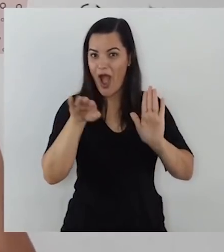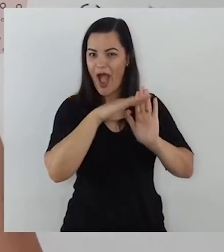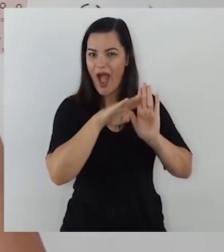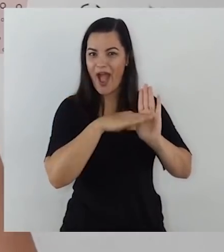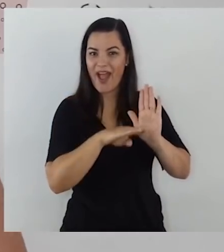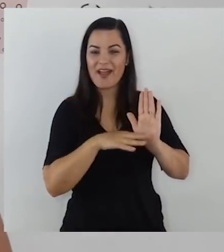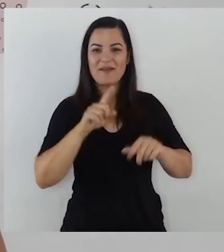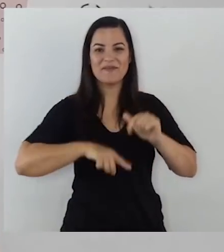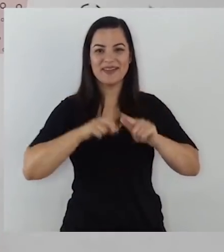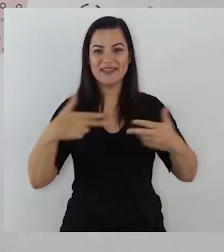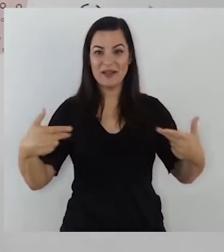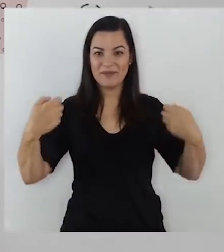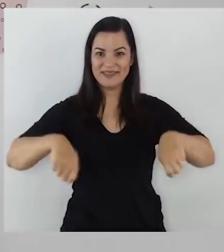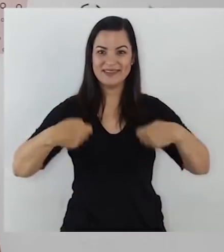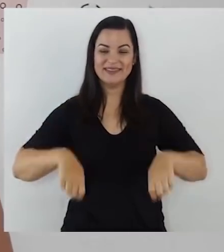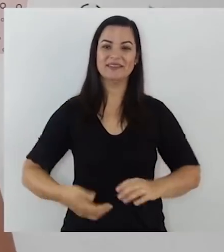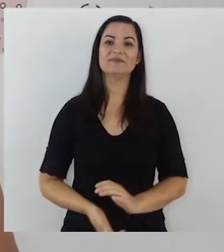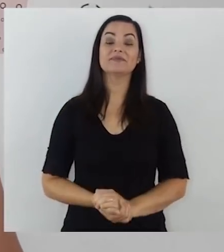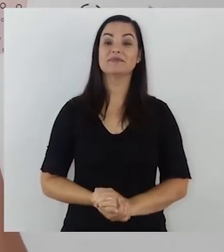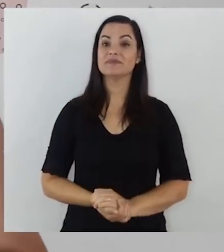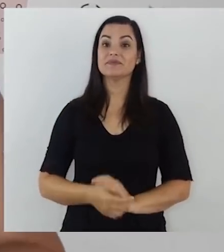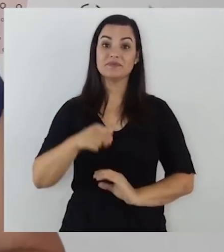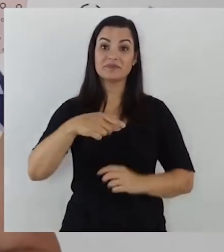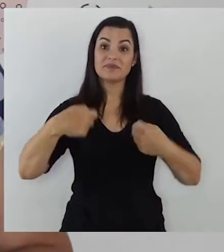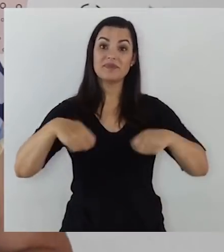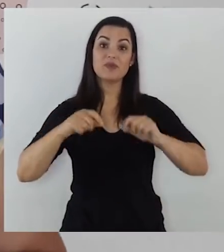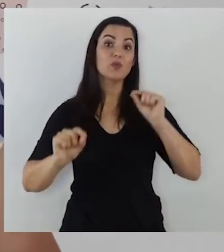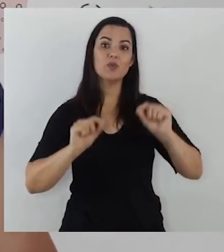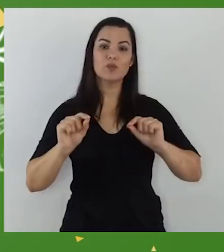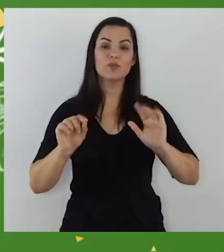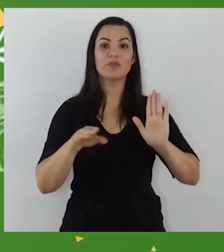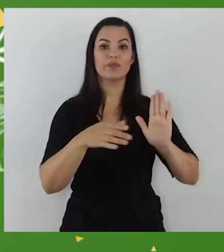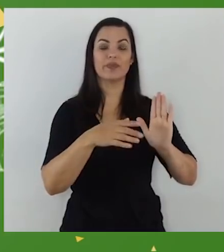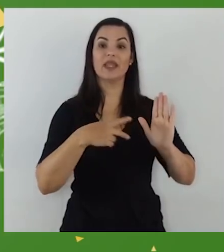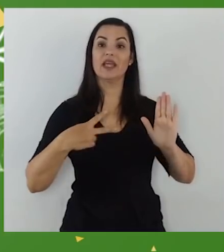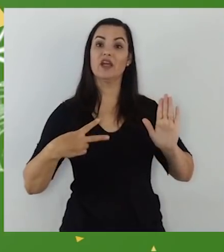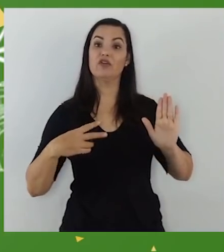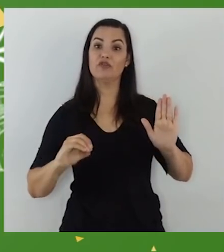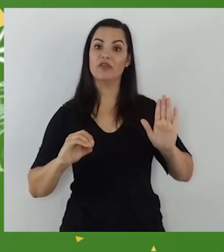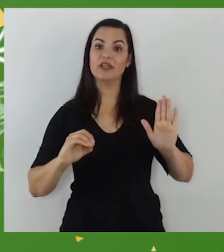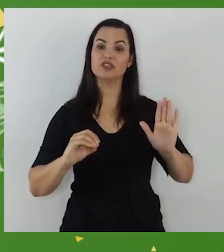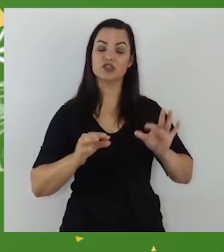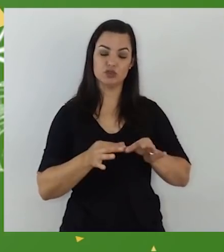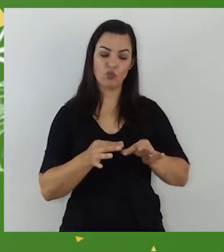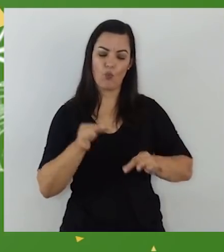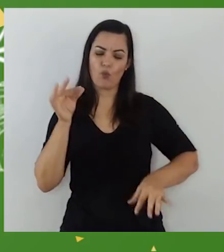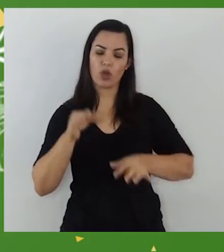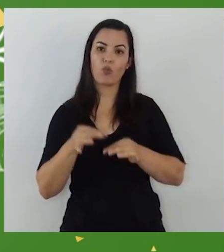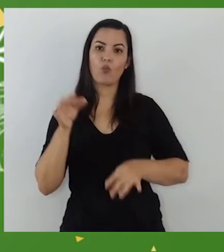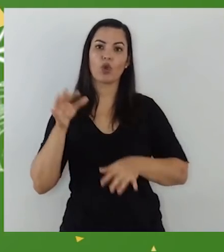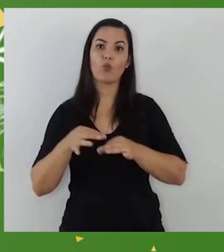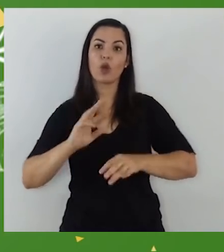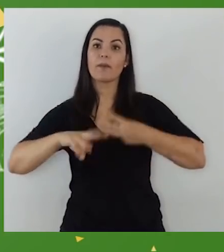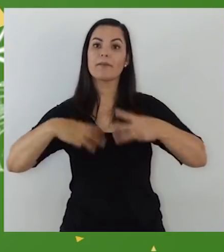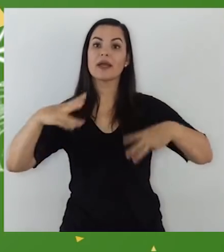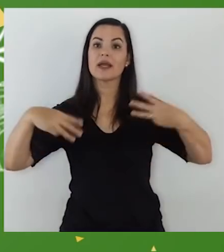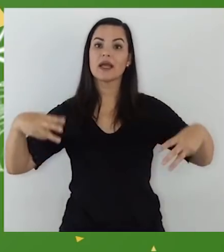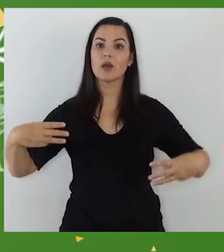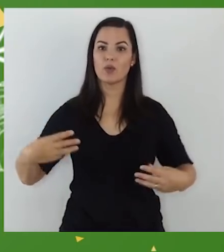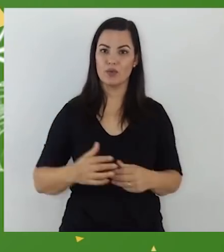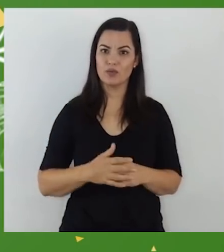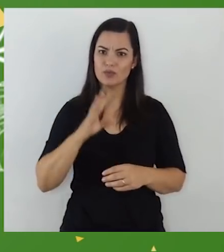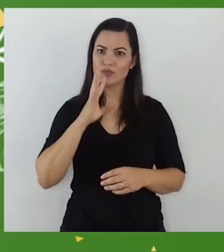aí a lista de materiais. Você vai precisar de 20 espaguetes. O espaguete